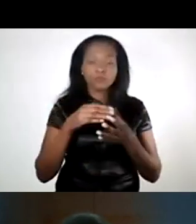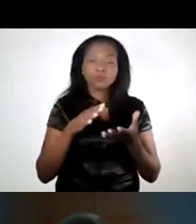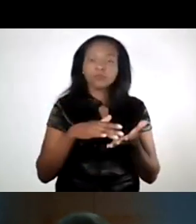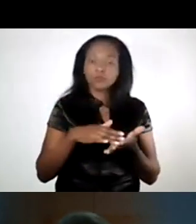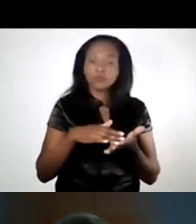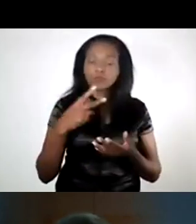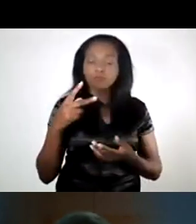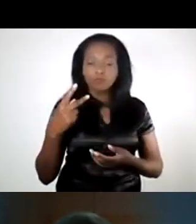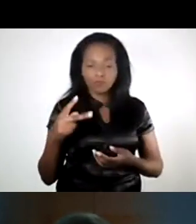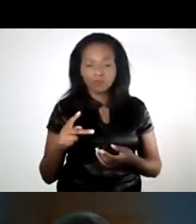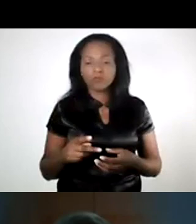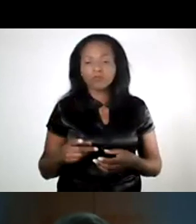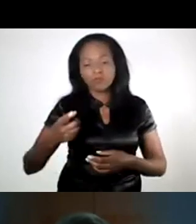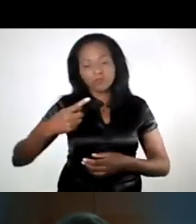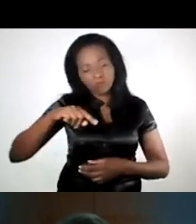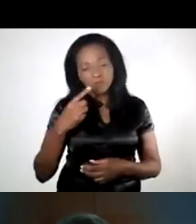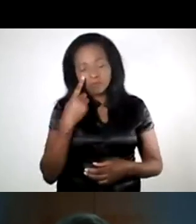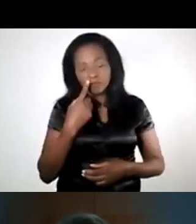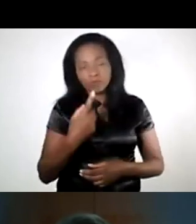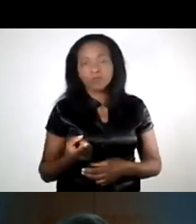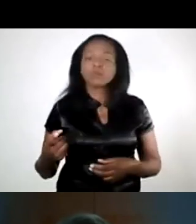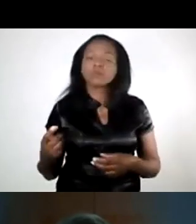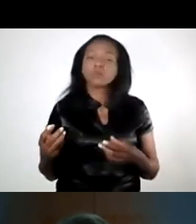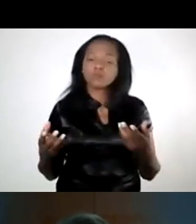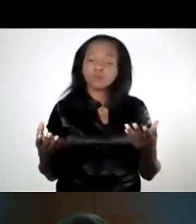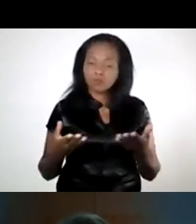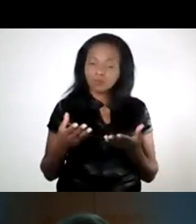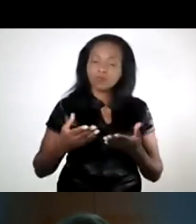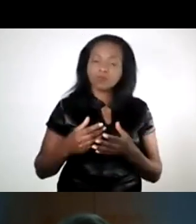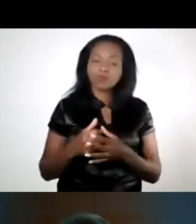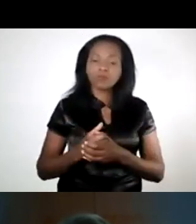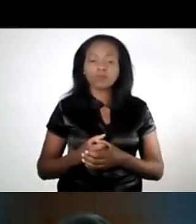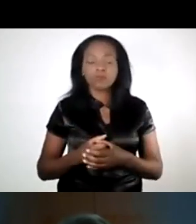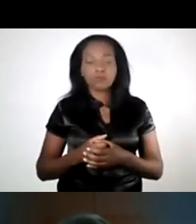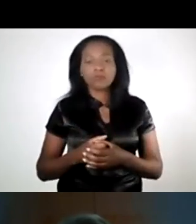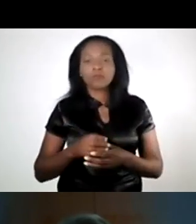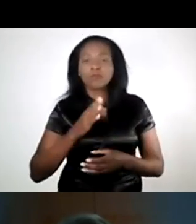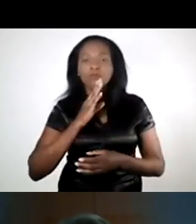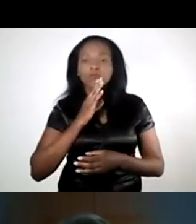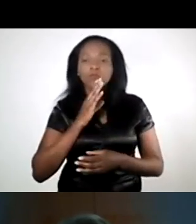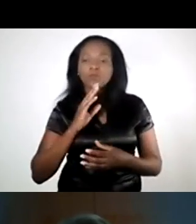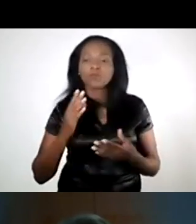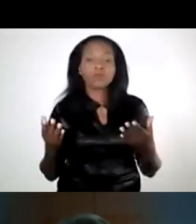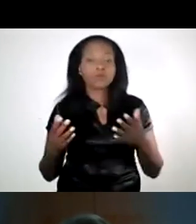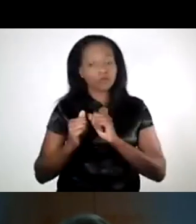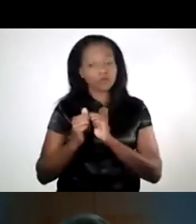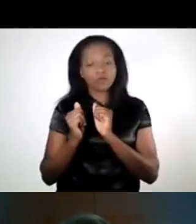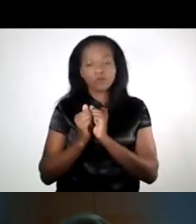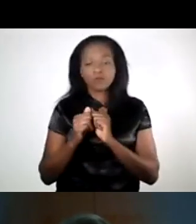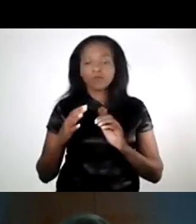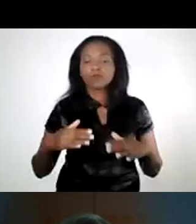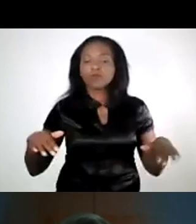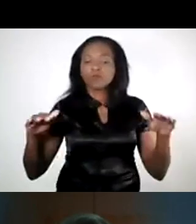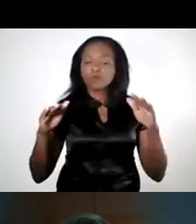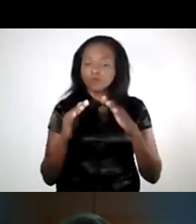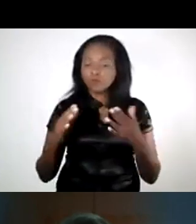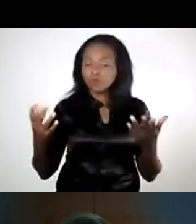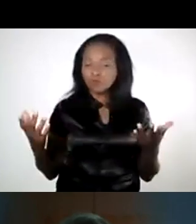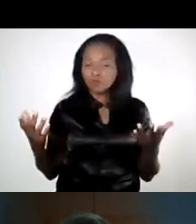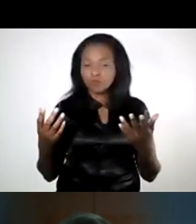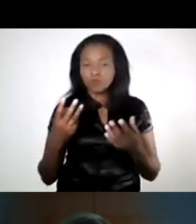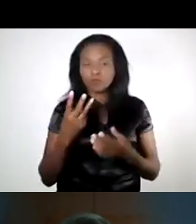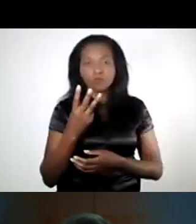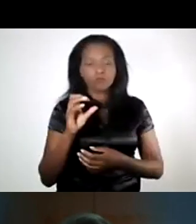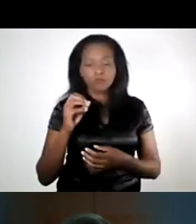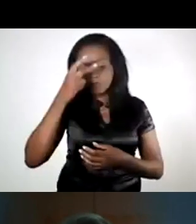arte que a gente teve o privilégio de ler aqui hoje em conjunto, né? Com todos, com essas mais de 30 pessoas